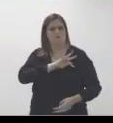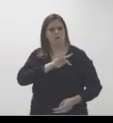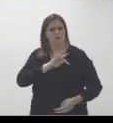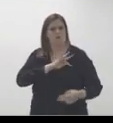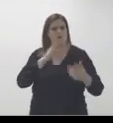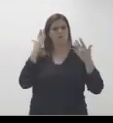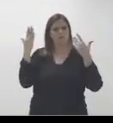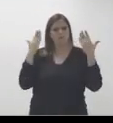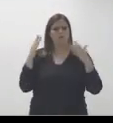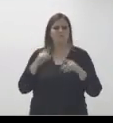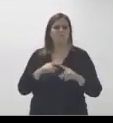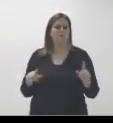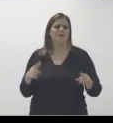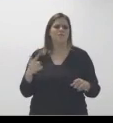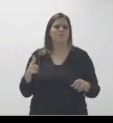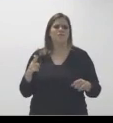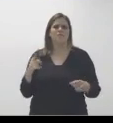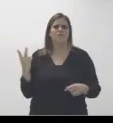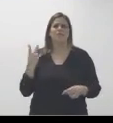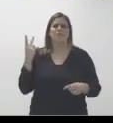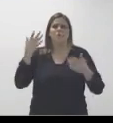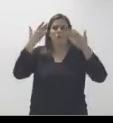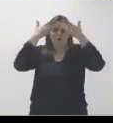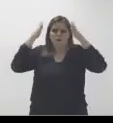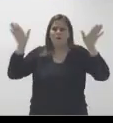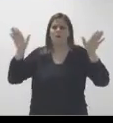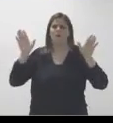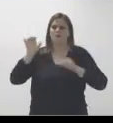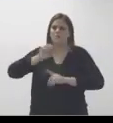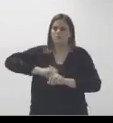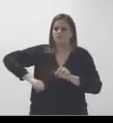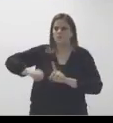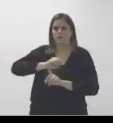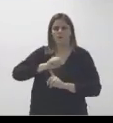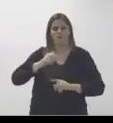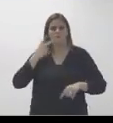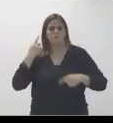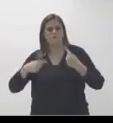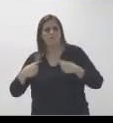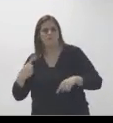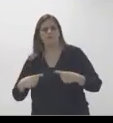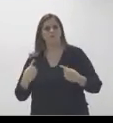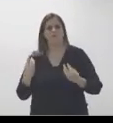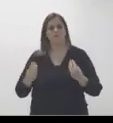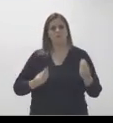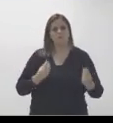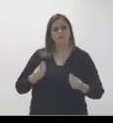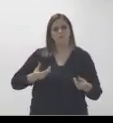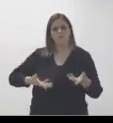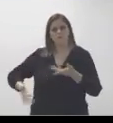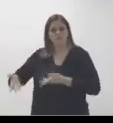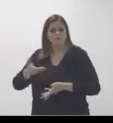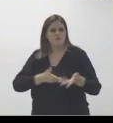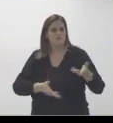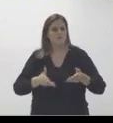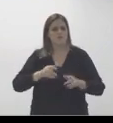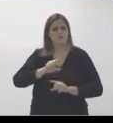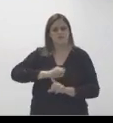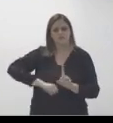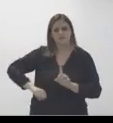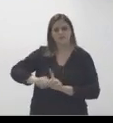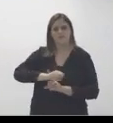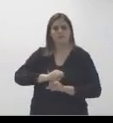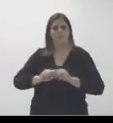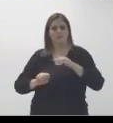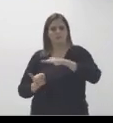ao debate da psicologia nas políticas públicas e o debate da relação da psicologia com as